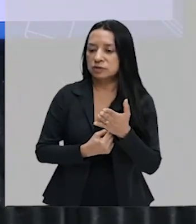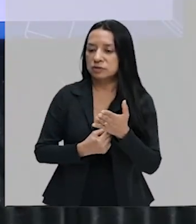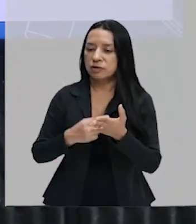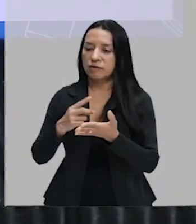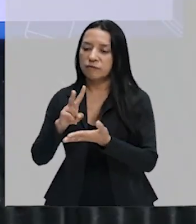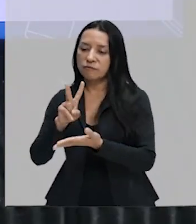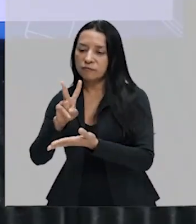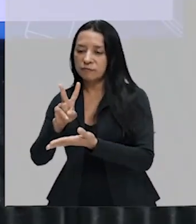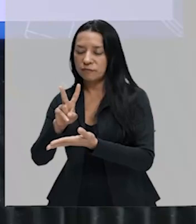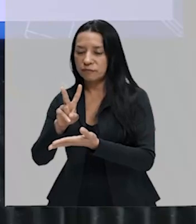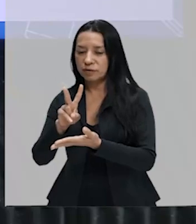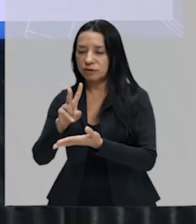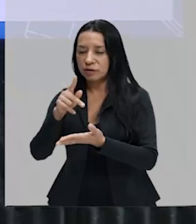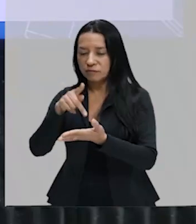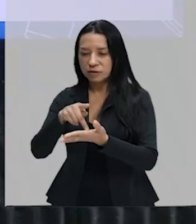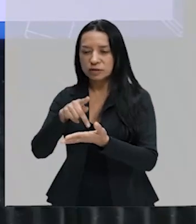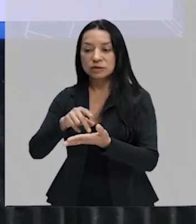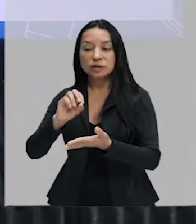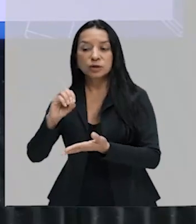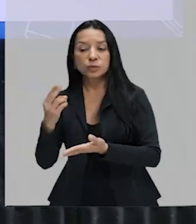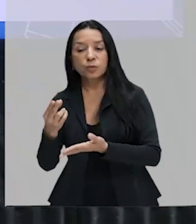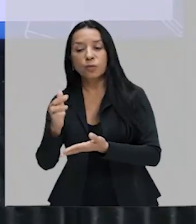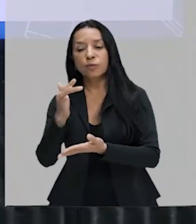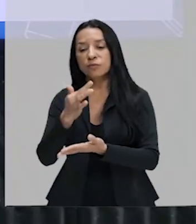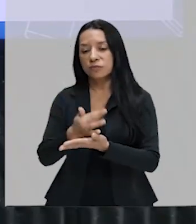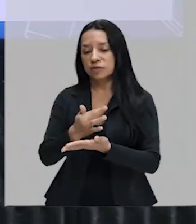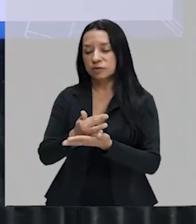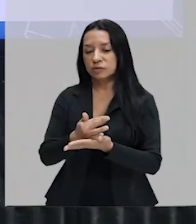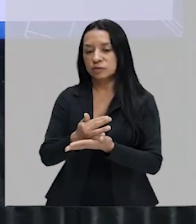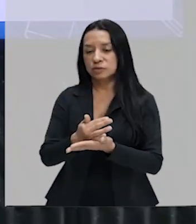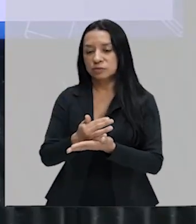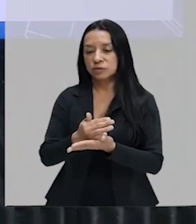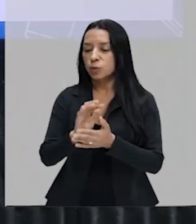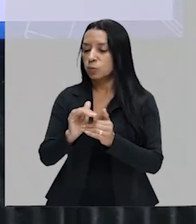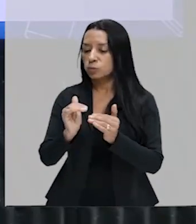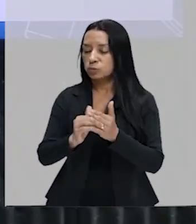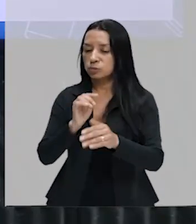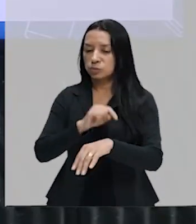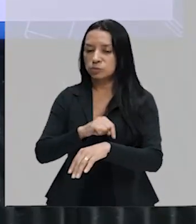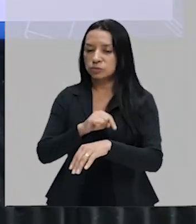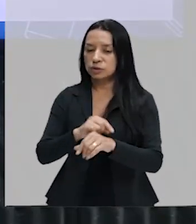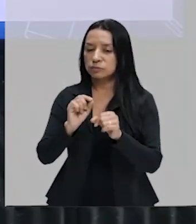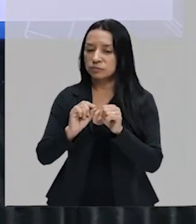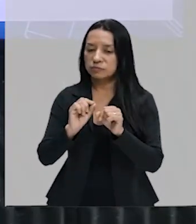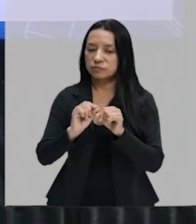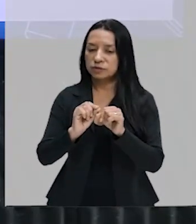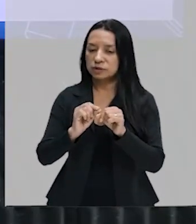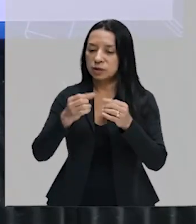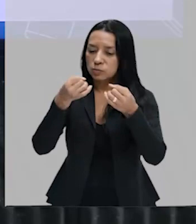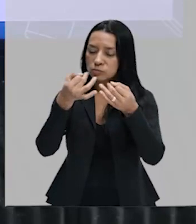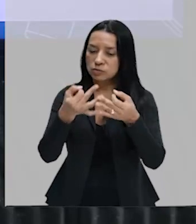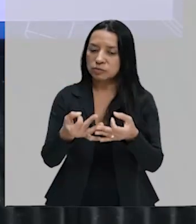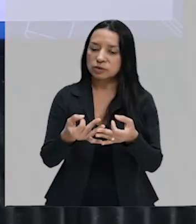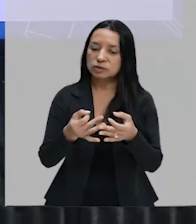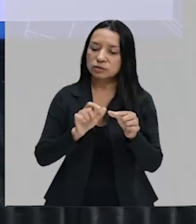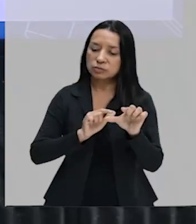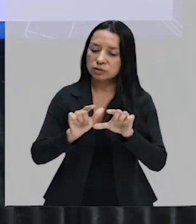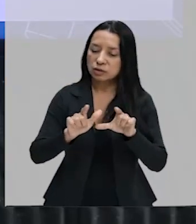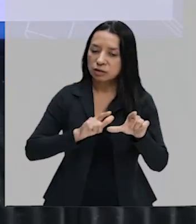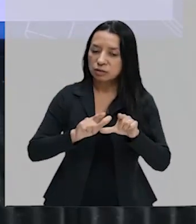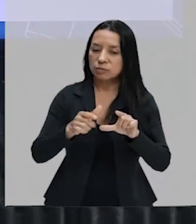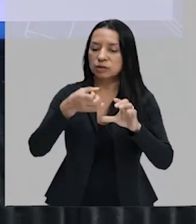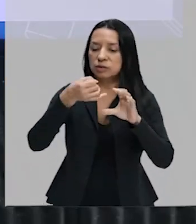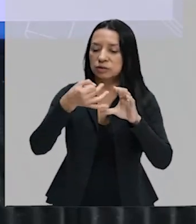ou falsa. Gente, todo tempo eu estou fazendo análise e veja, eu estou trabalhando sempre com conjuntos, eu